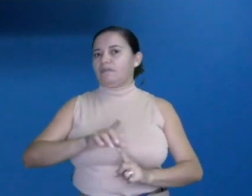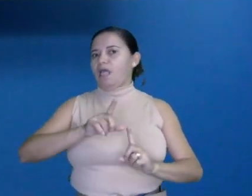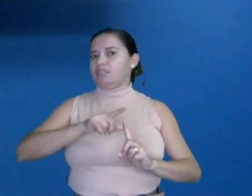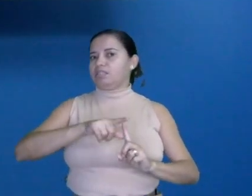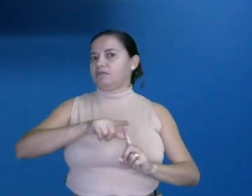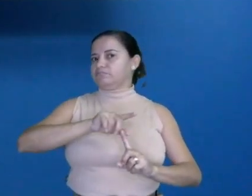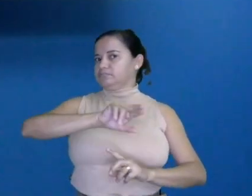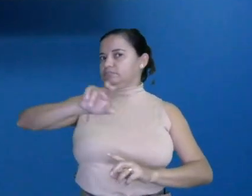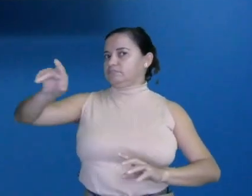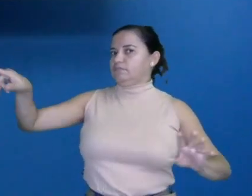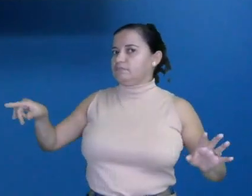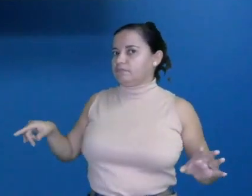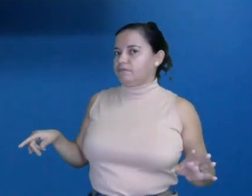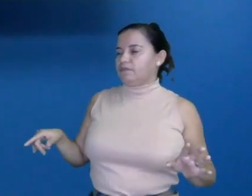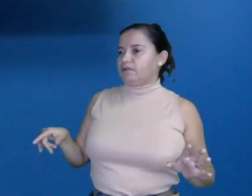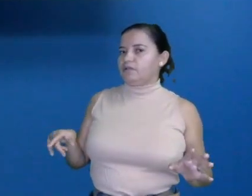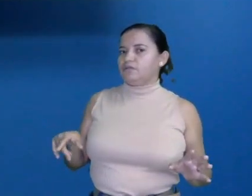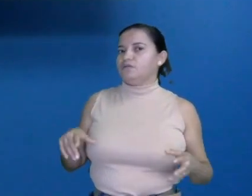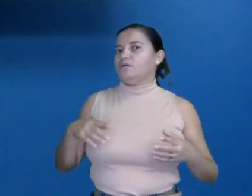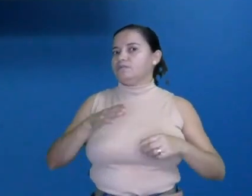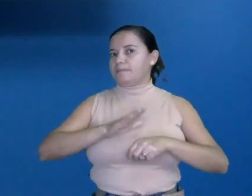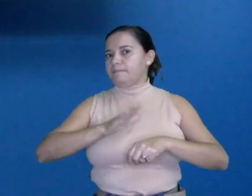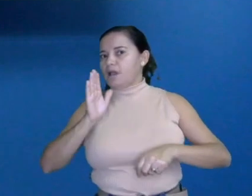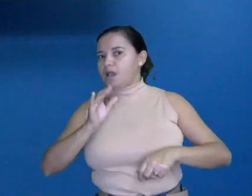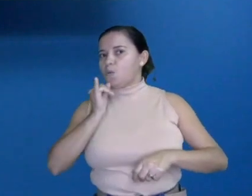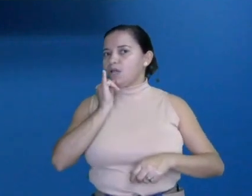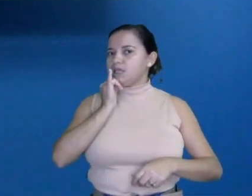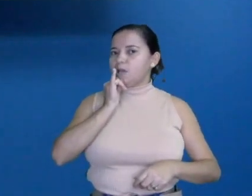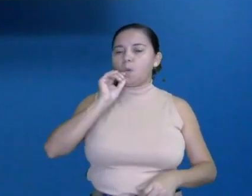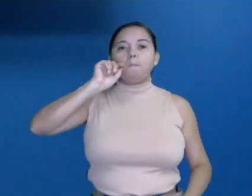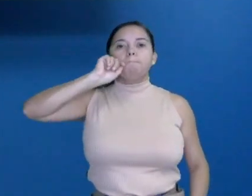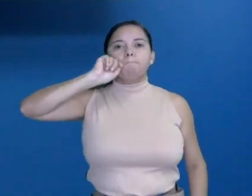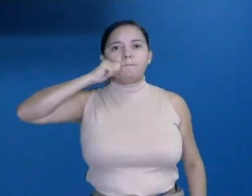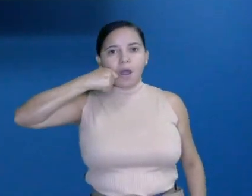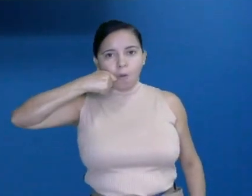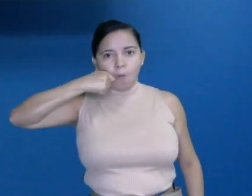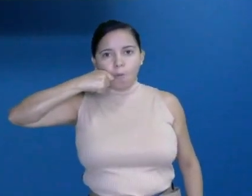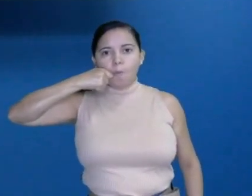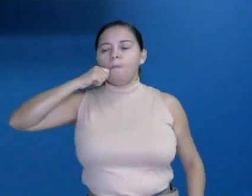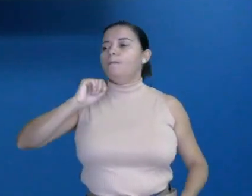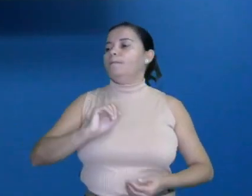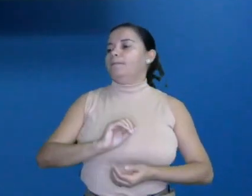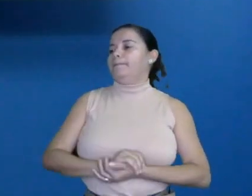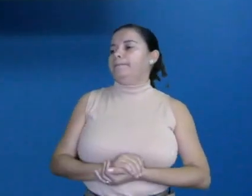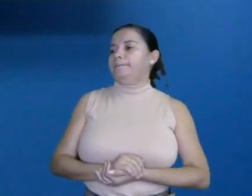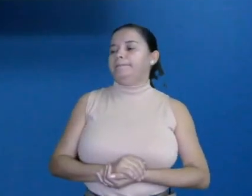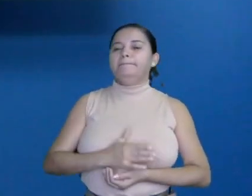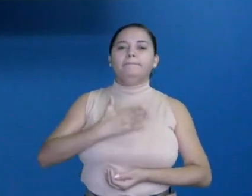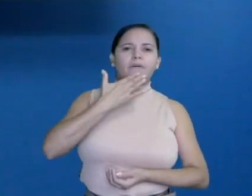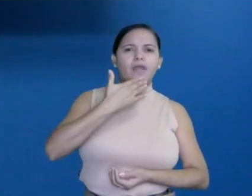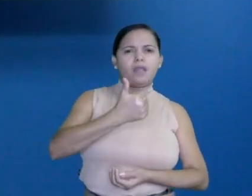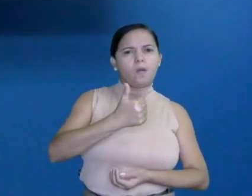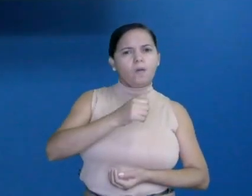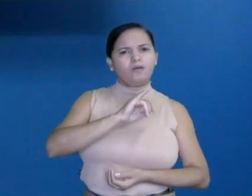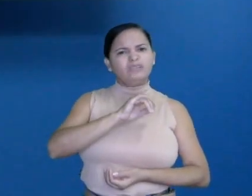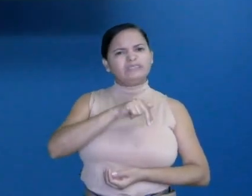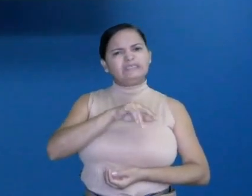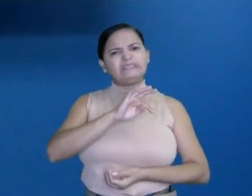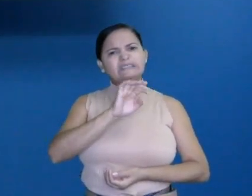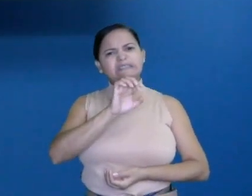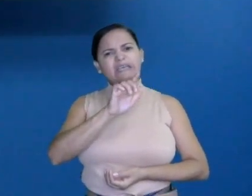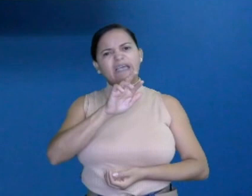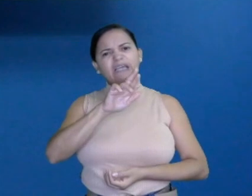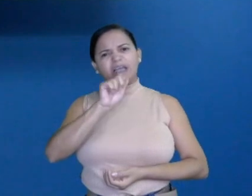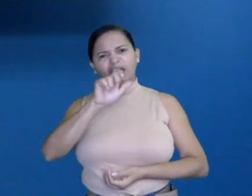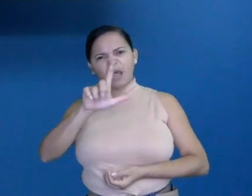Só aqueles que têm muito carboidrato. Por exemplo, o pão, se você vai comprar, você prefere o pão integral. Por que o pão integral, aquele